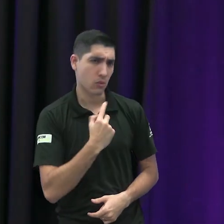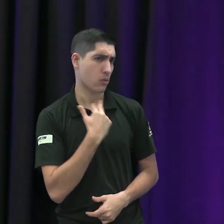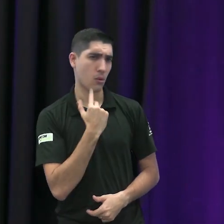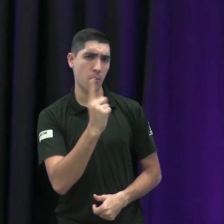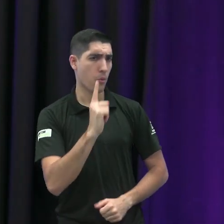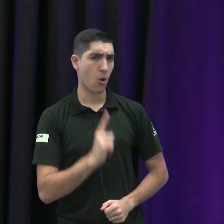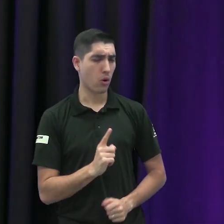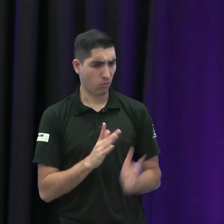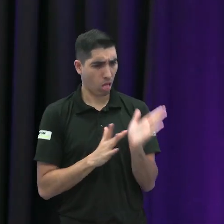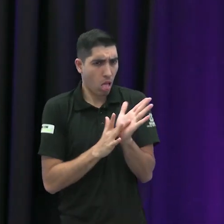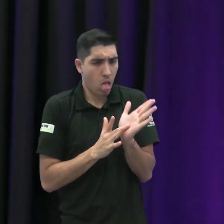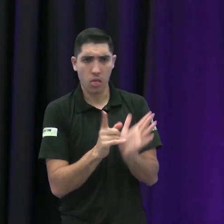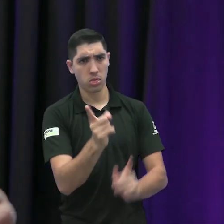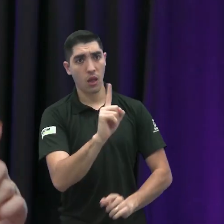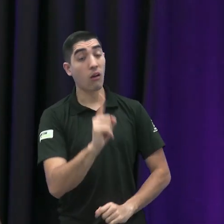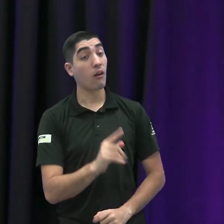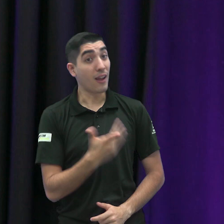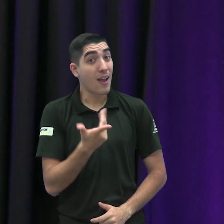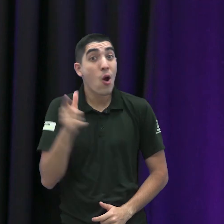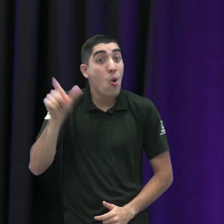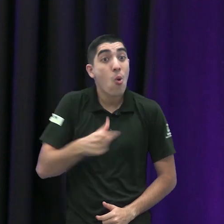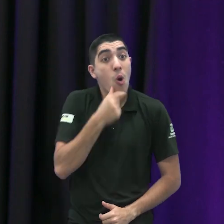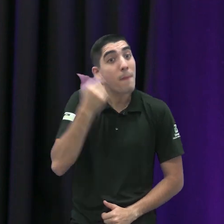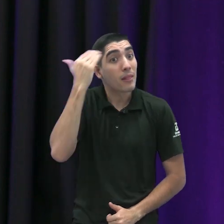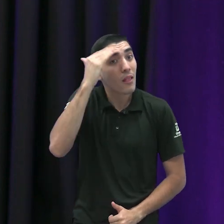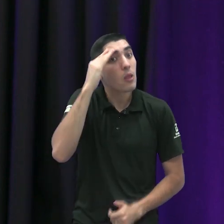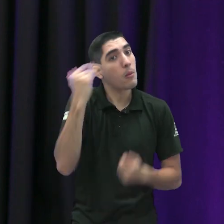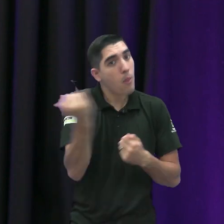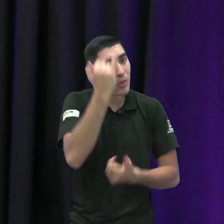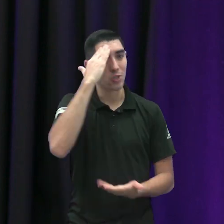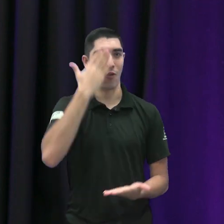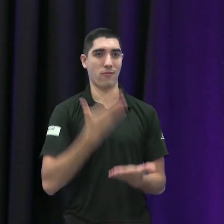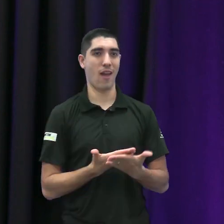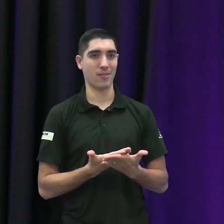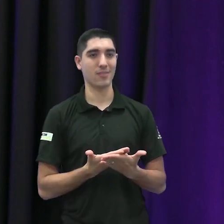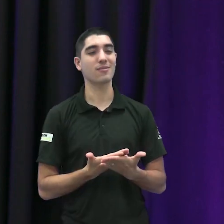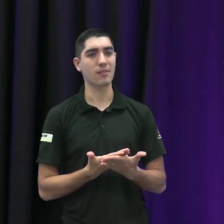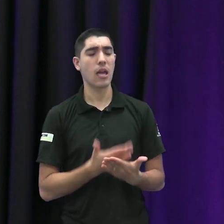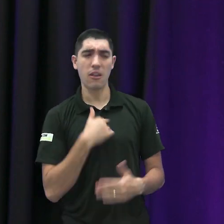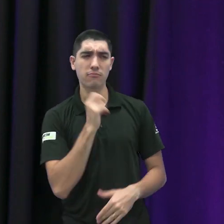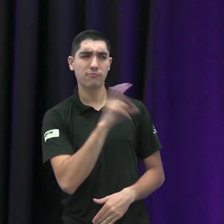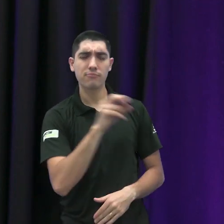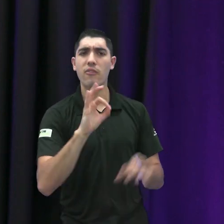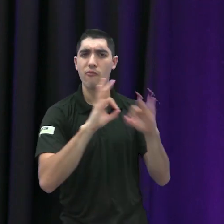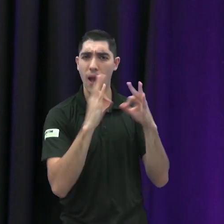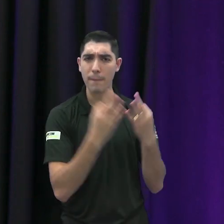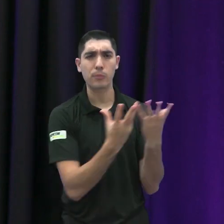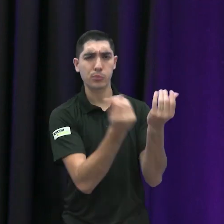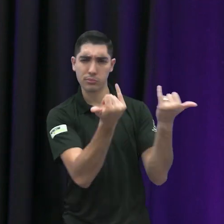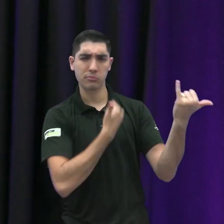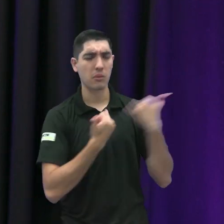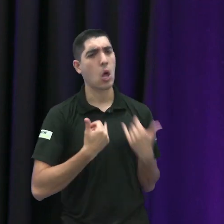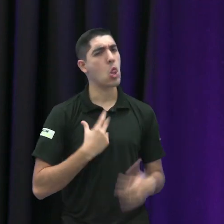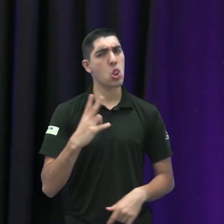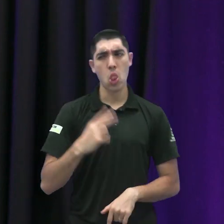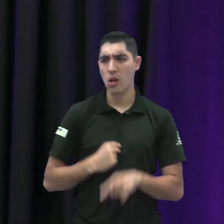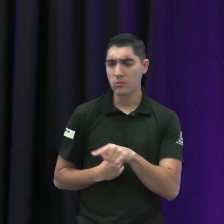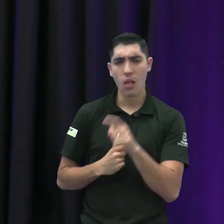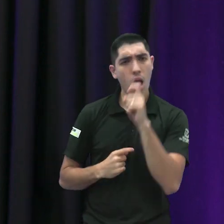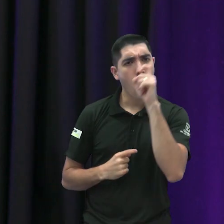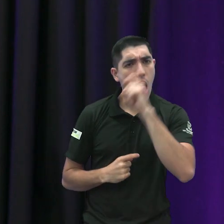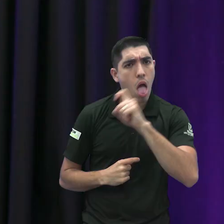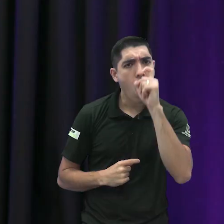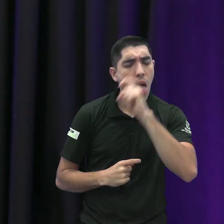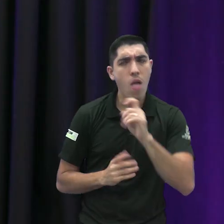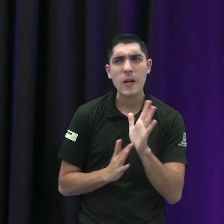o que é a confiança, né? Em algumas situações, eu escuto famílias falando para mim, Flávia, mas fulano tá mentindo demais.